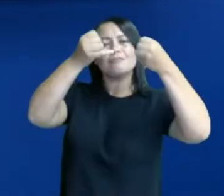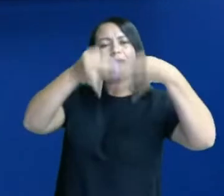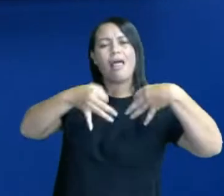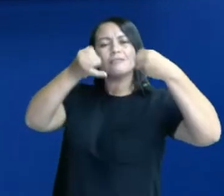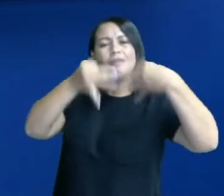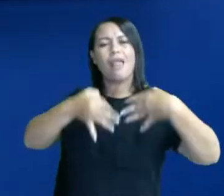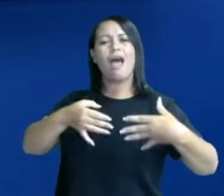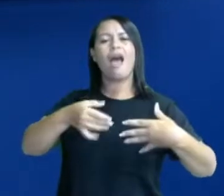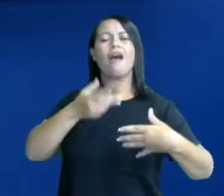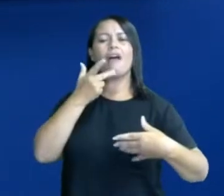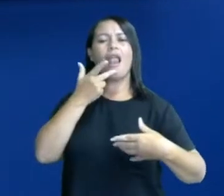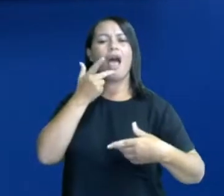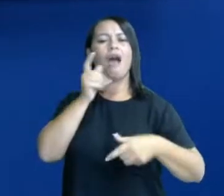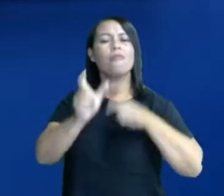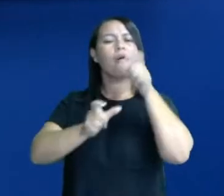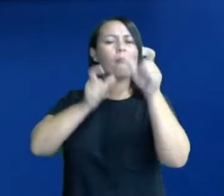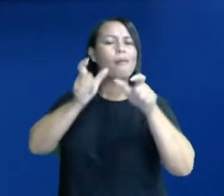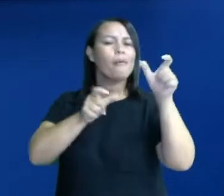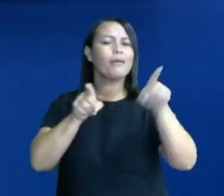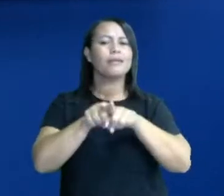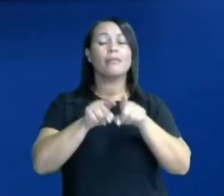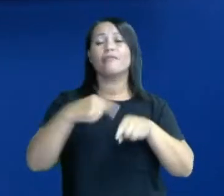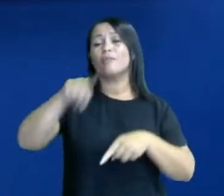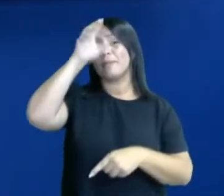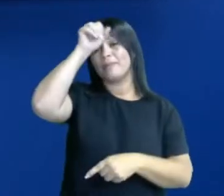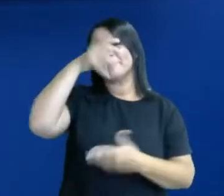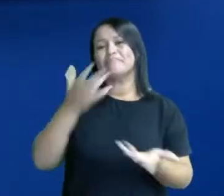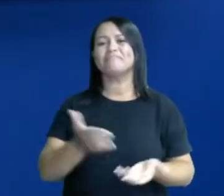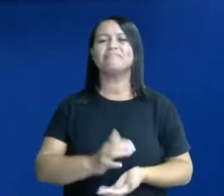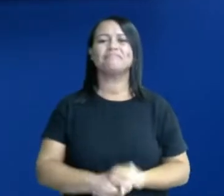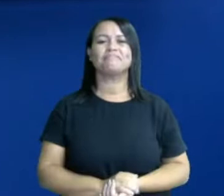das palavras. E nós vamos aprender como fazer isso.